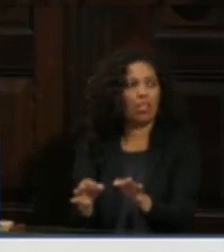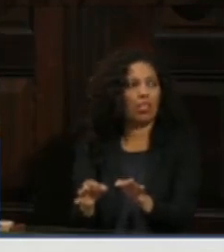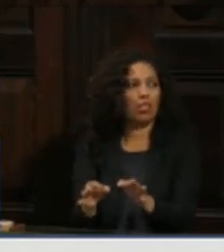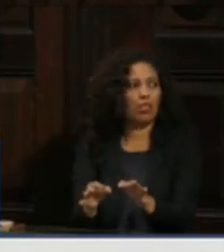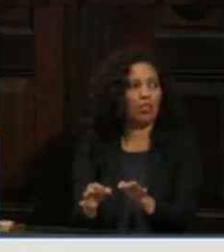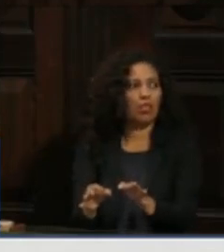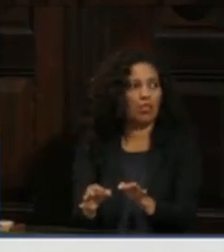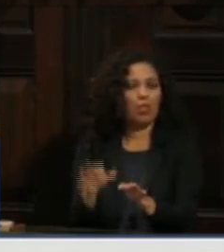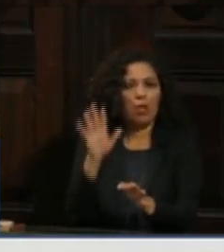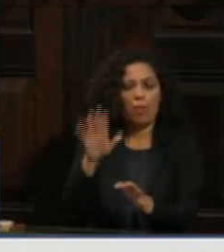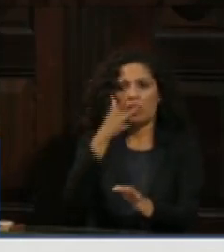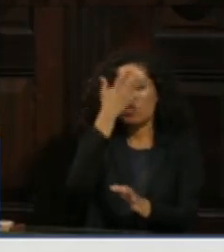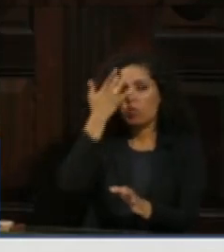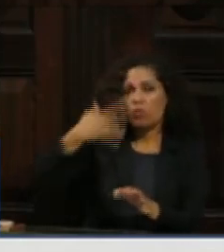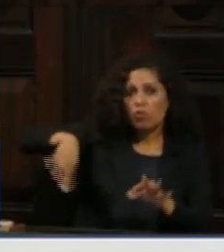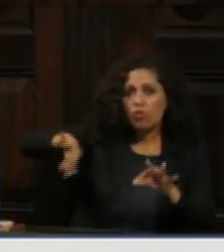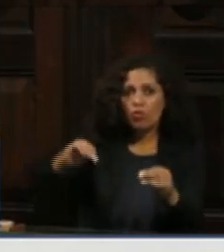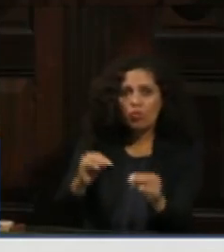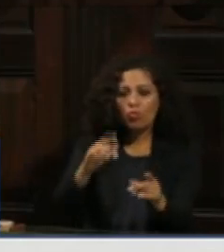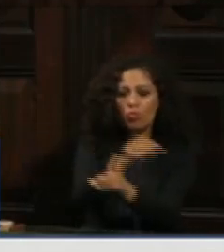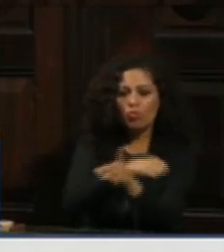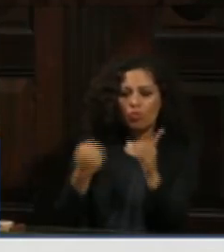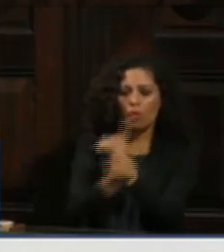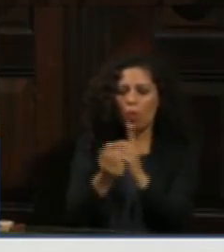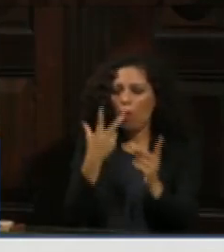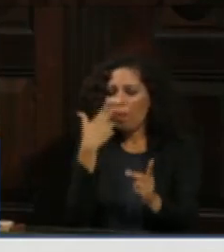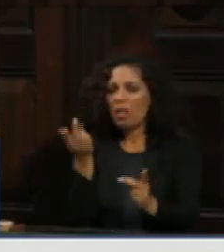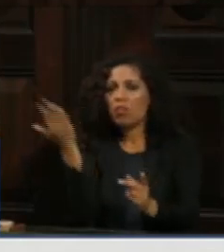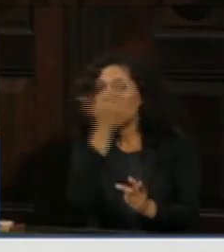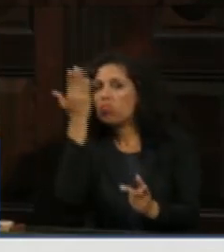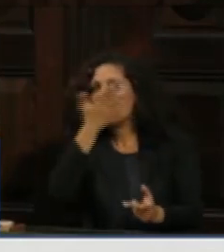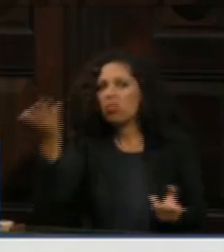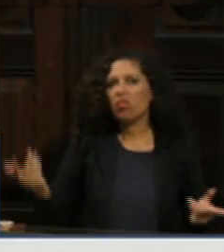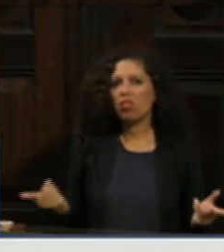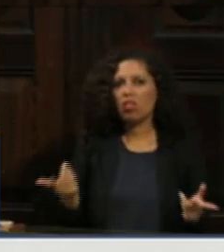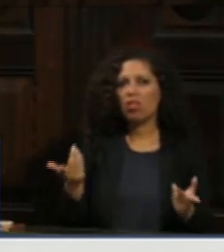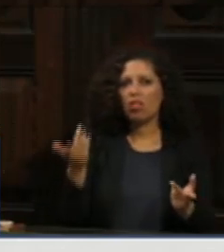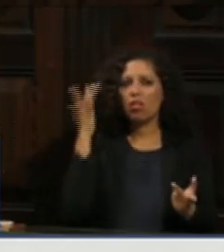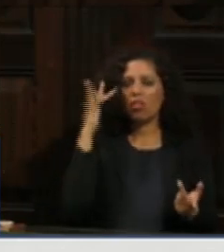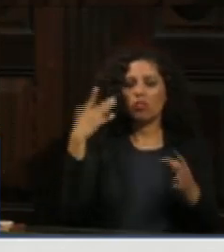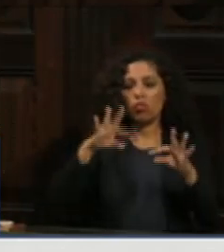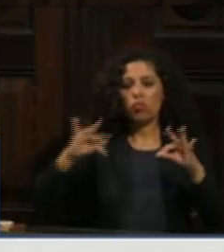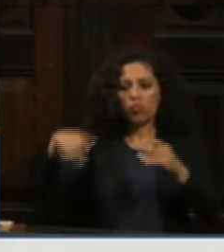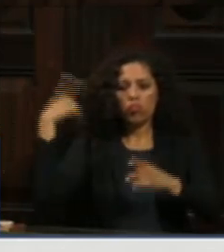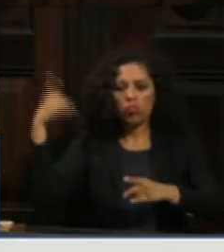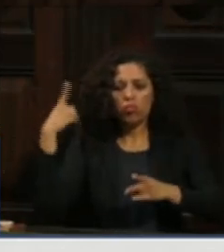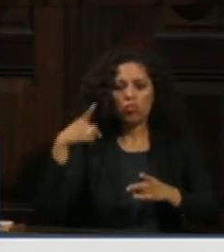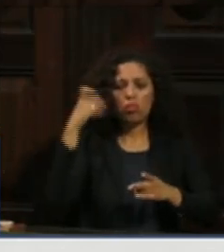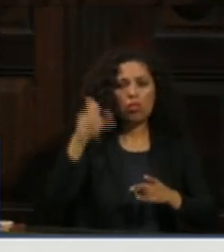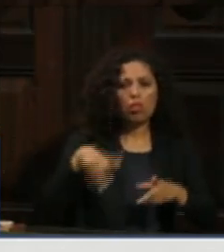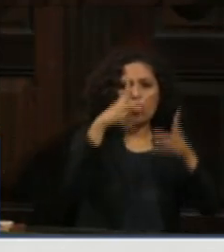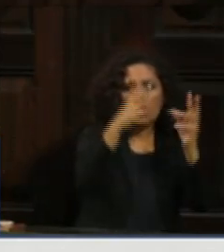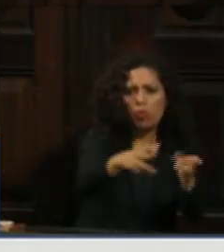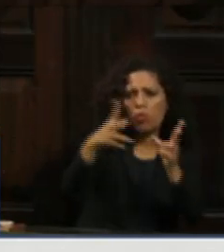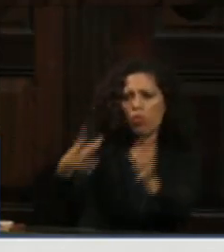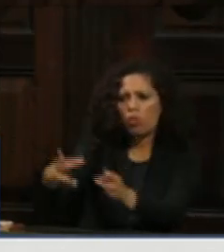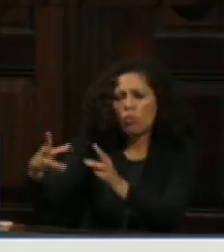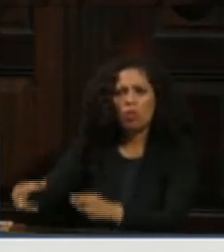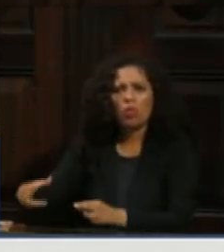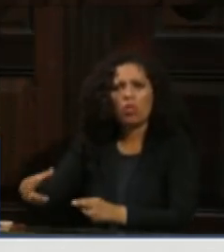Resende, né? O dissabor que Vossa Excelência já tem. E sendo aqui um deputado honrado, um